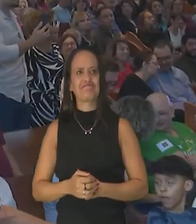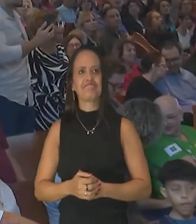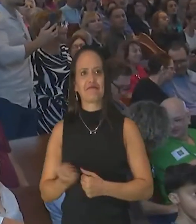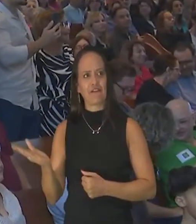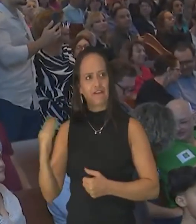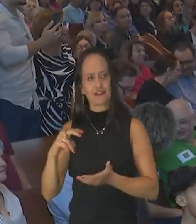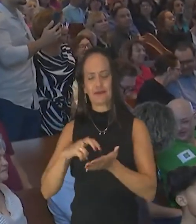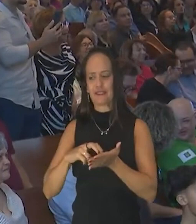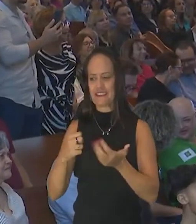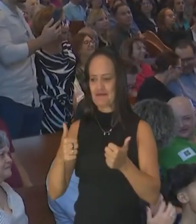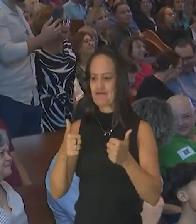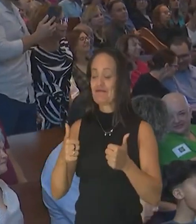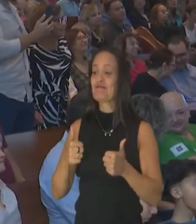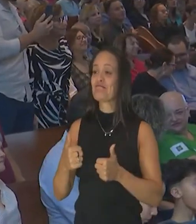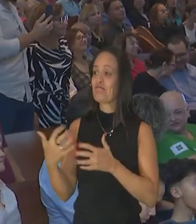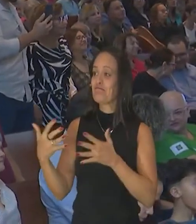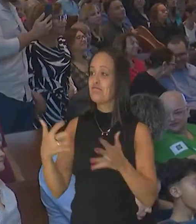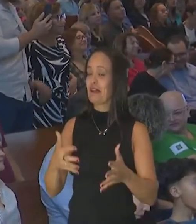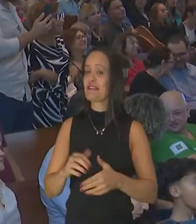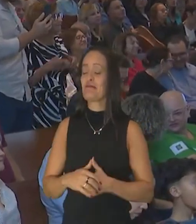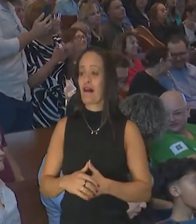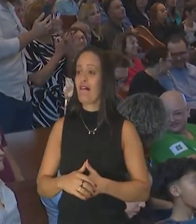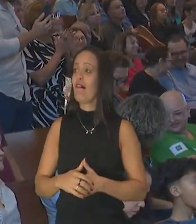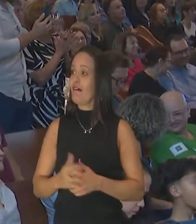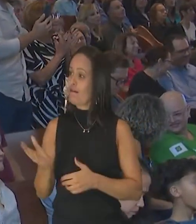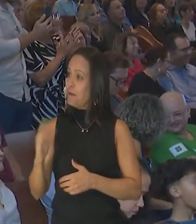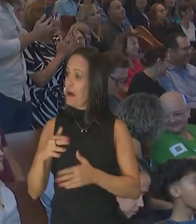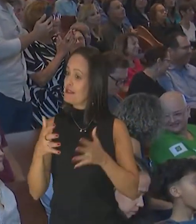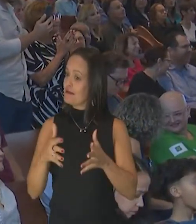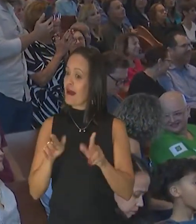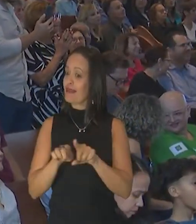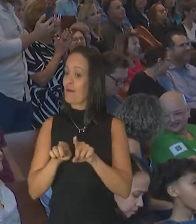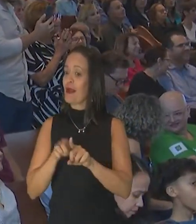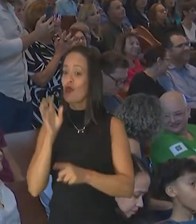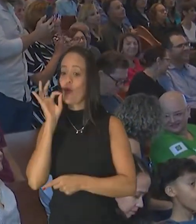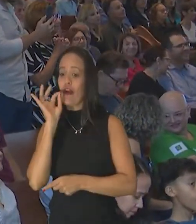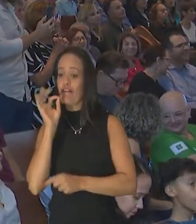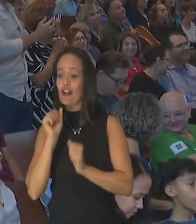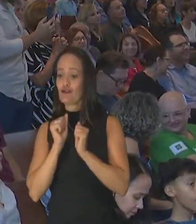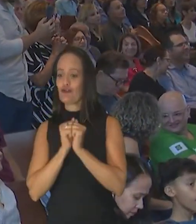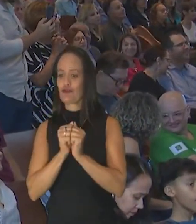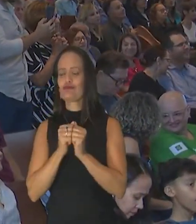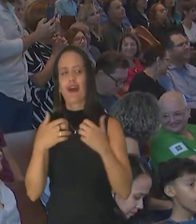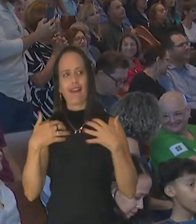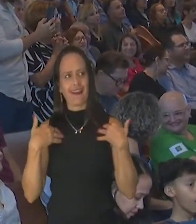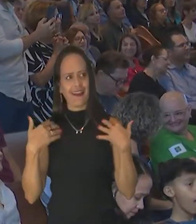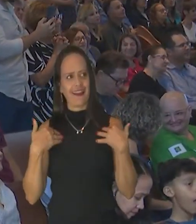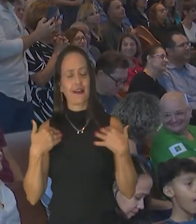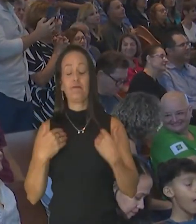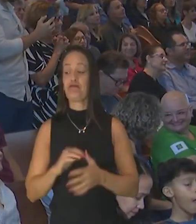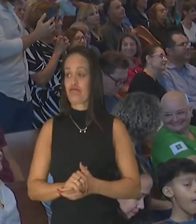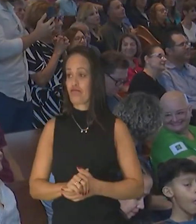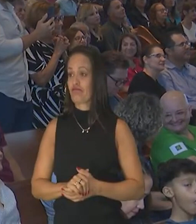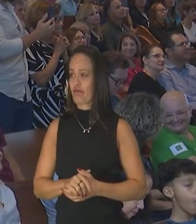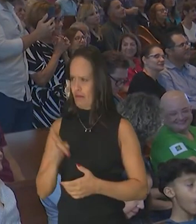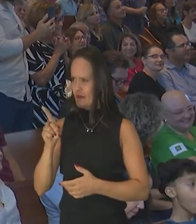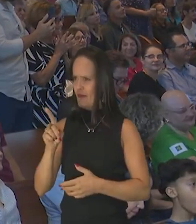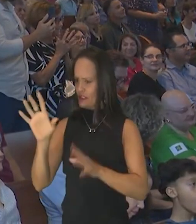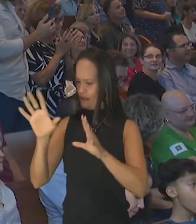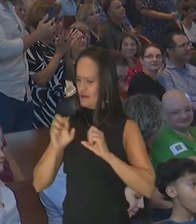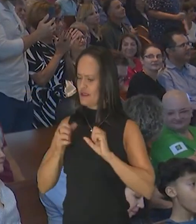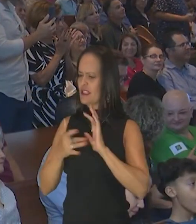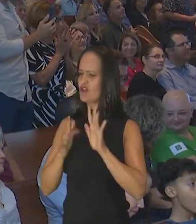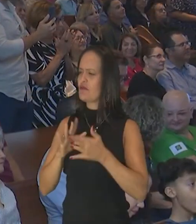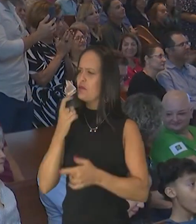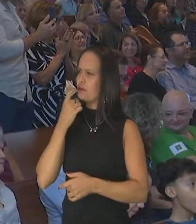manhã participar conosco, inclusive do café da manhã, estiveram conosco, a nossa alegria. Armindo, você aceitou Jesus